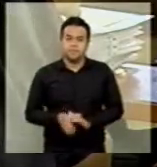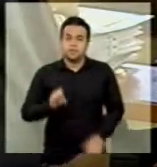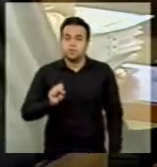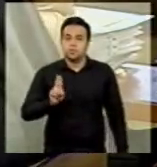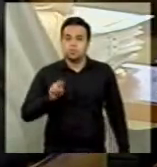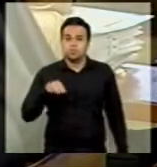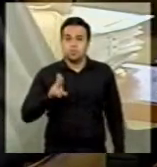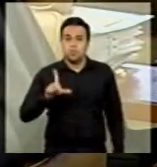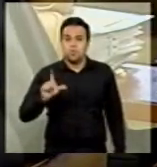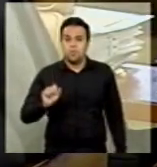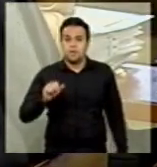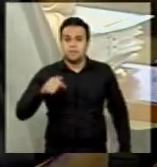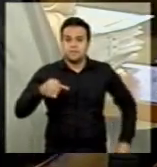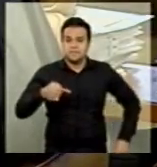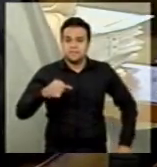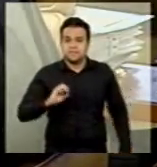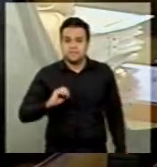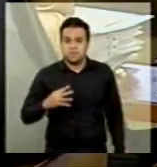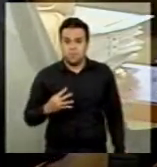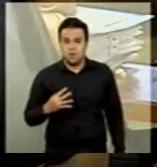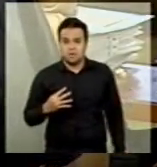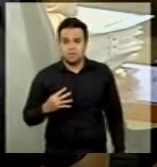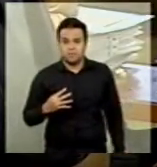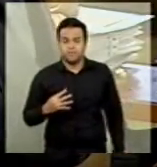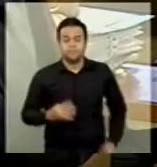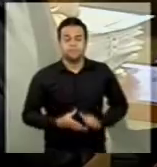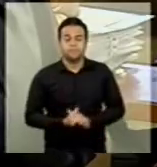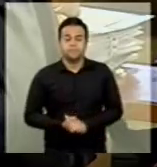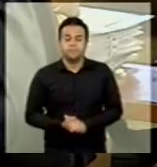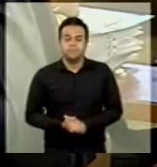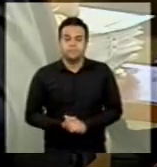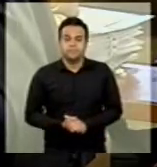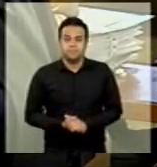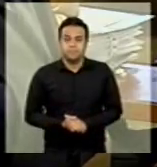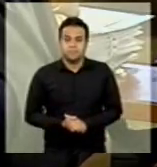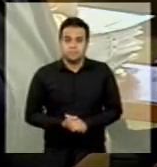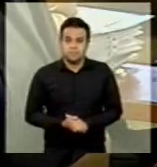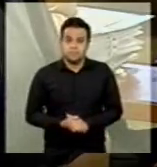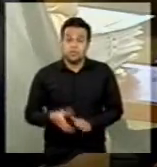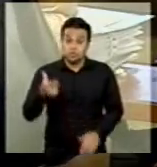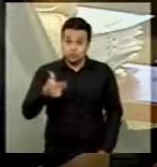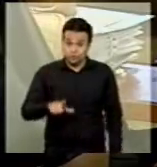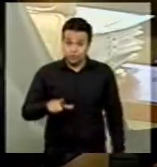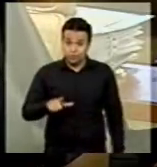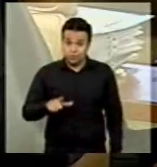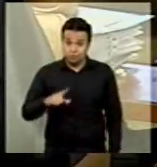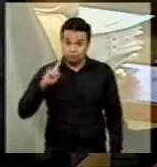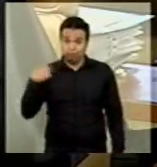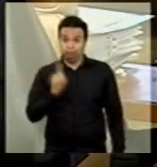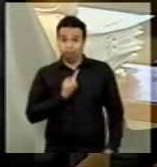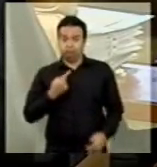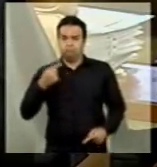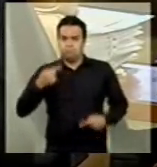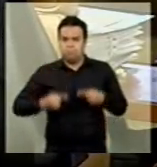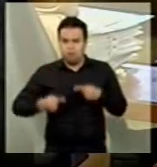número 704, e estamos aqui novamente a debater este tema, que